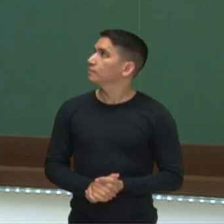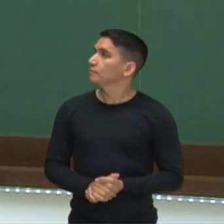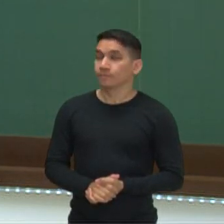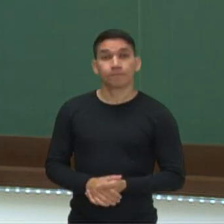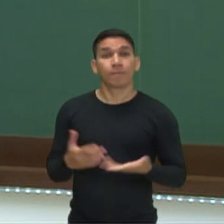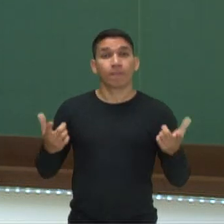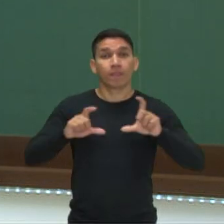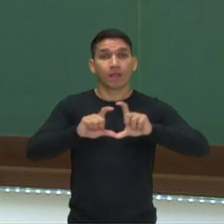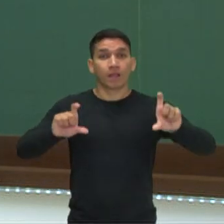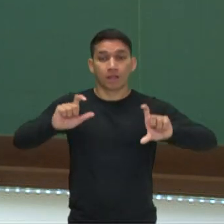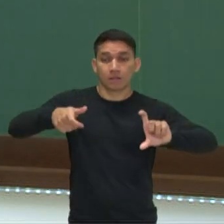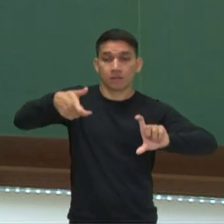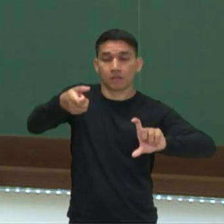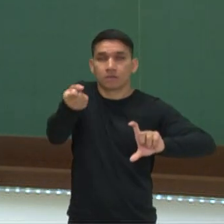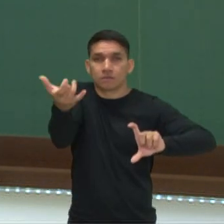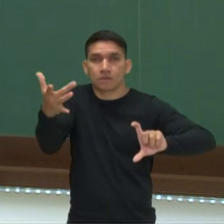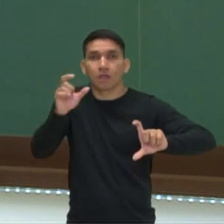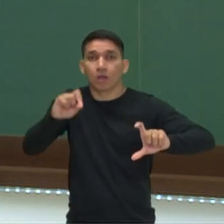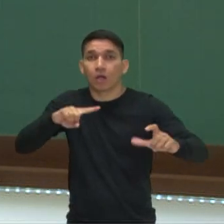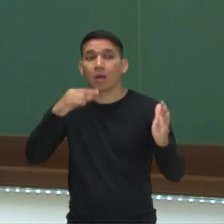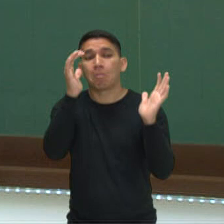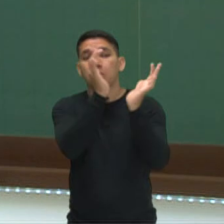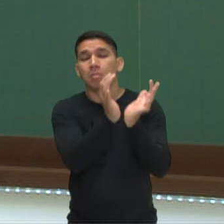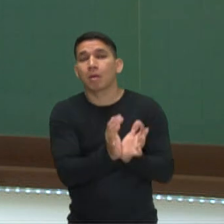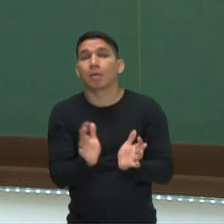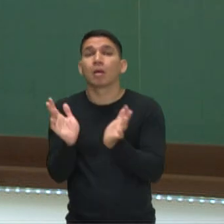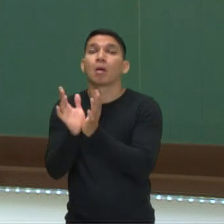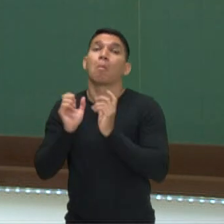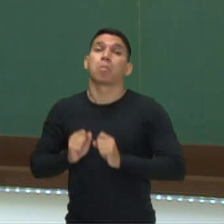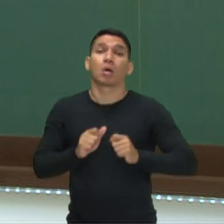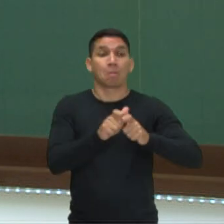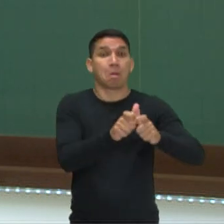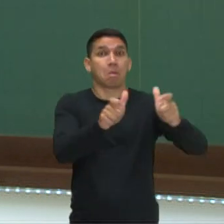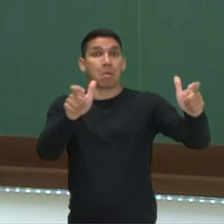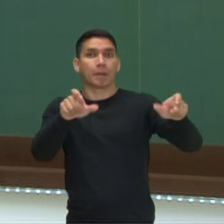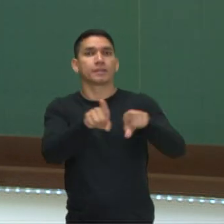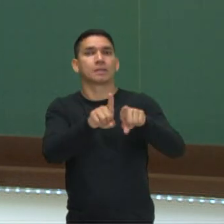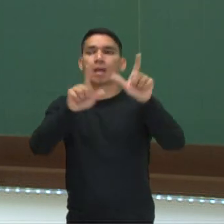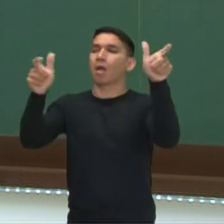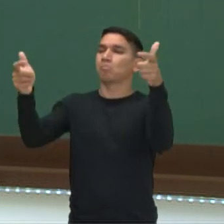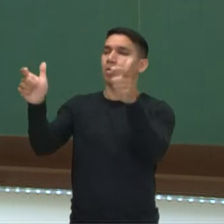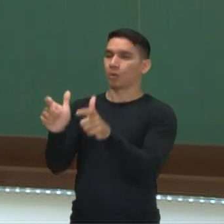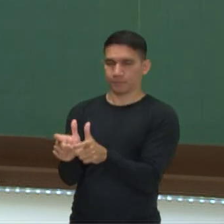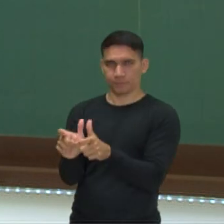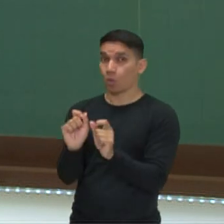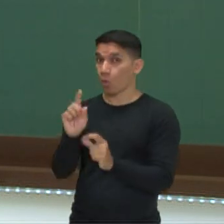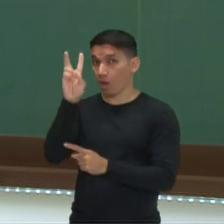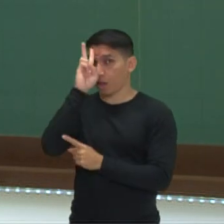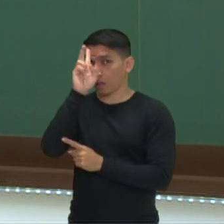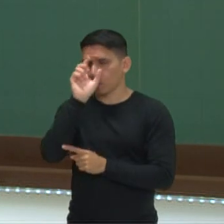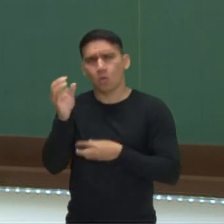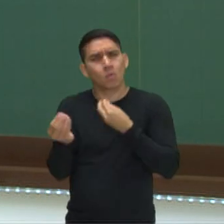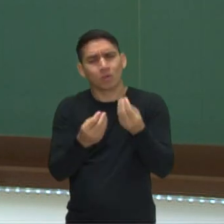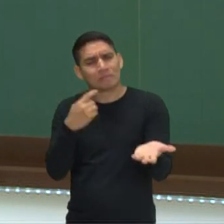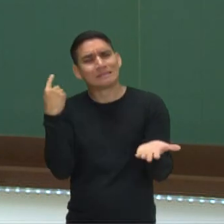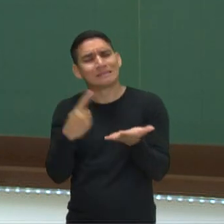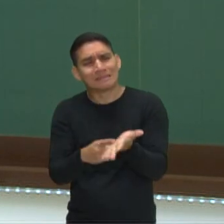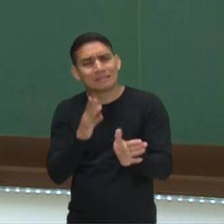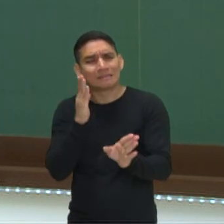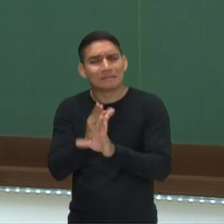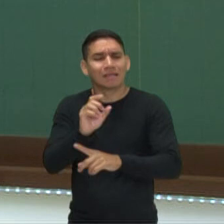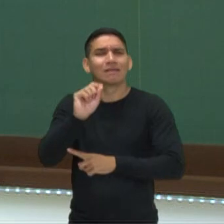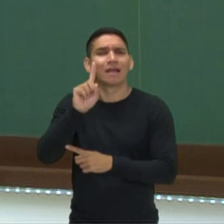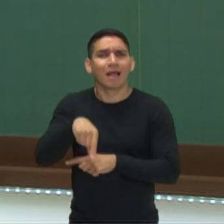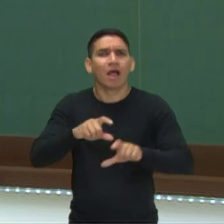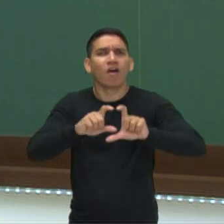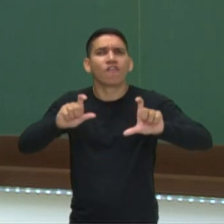A função exponencial pode ser classificada entre crescente e decrescente. Então, vamos lembrar, como que a gente identifica se a